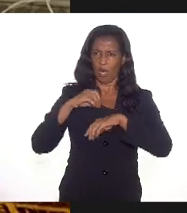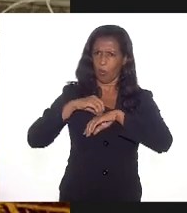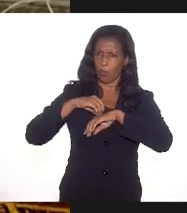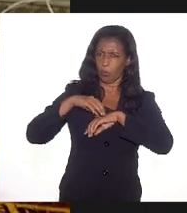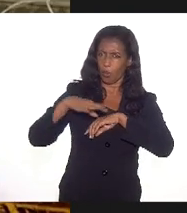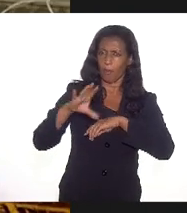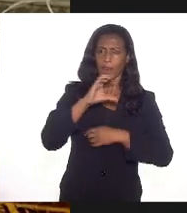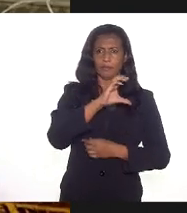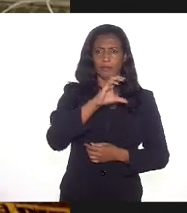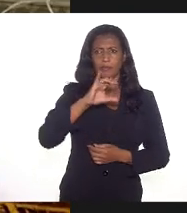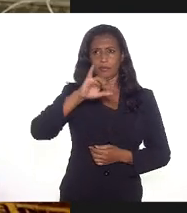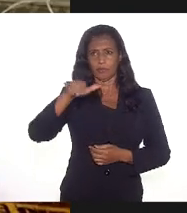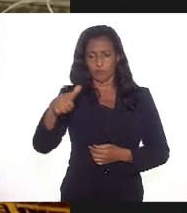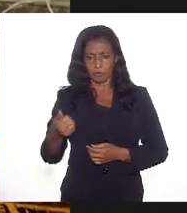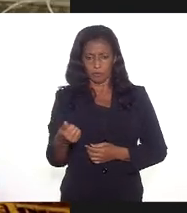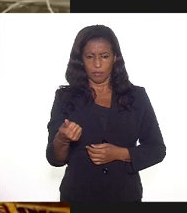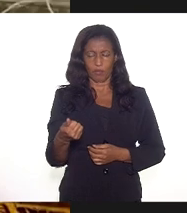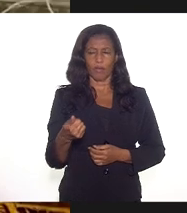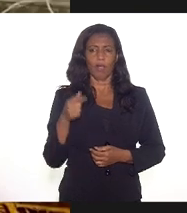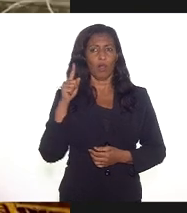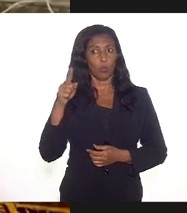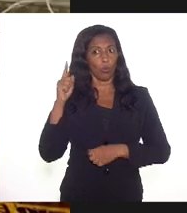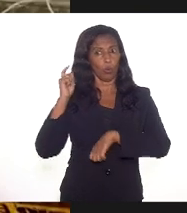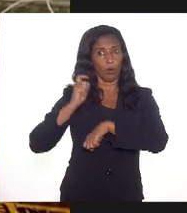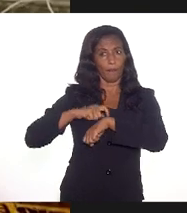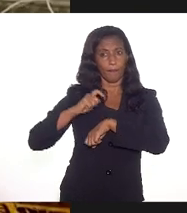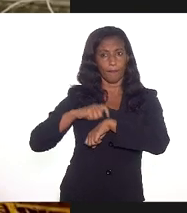CCJ na ocasião